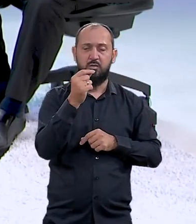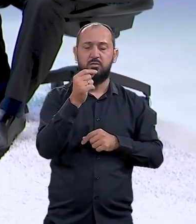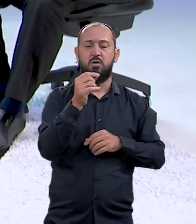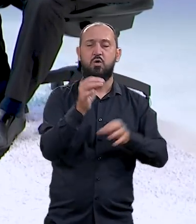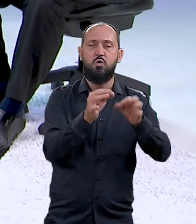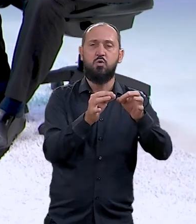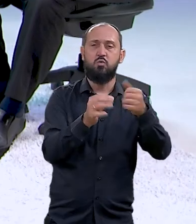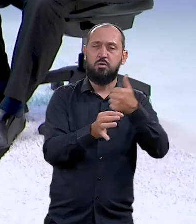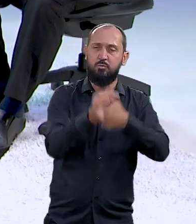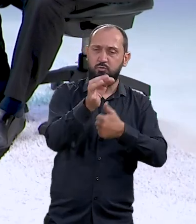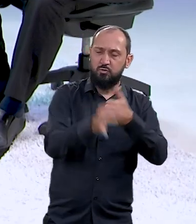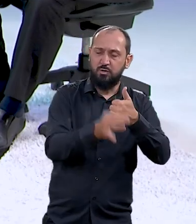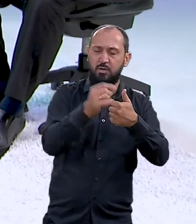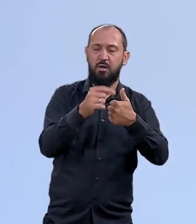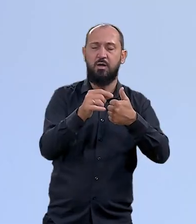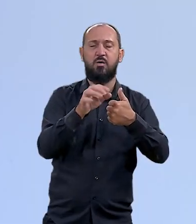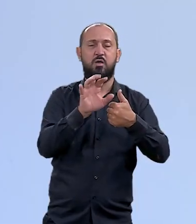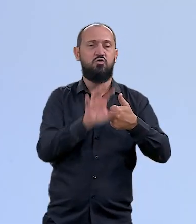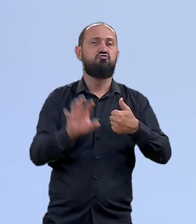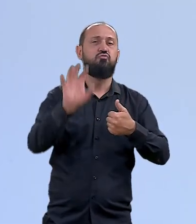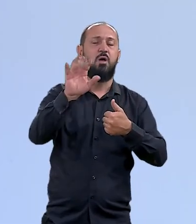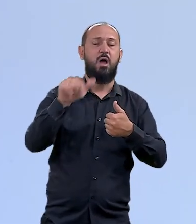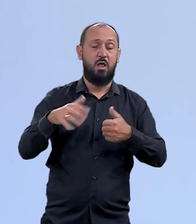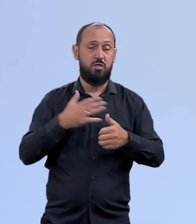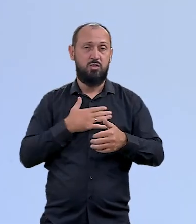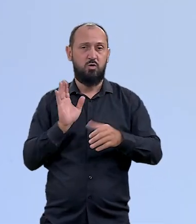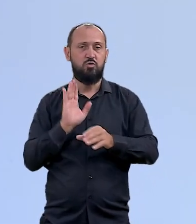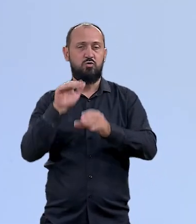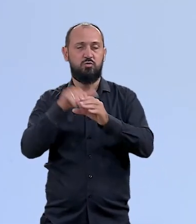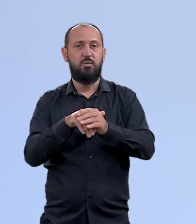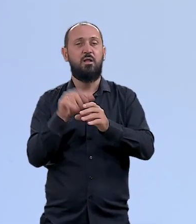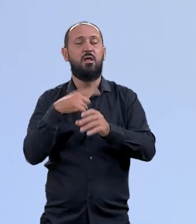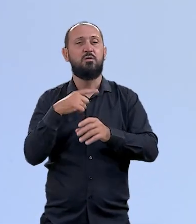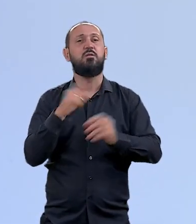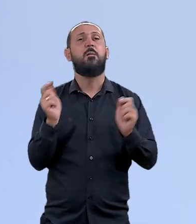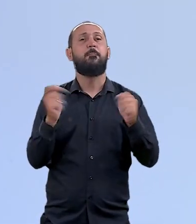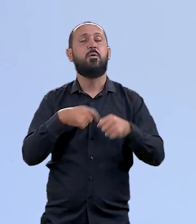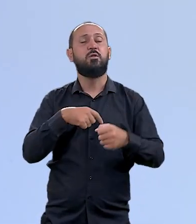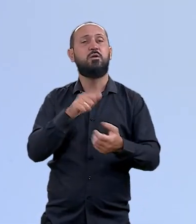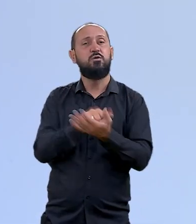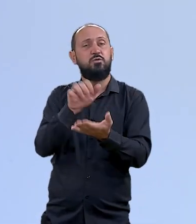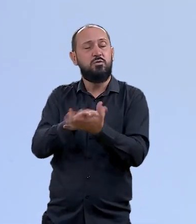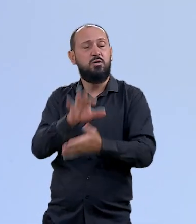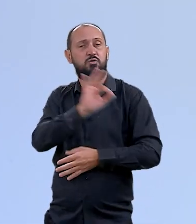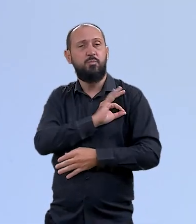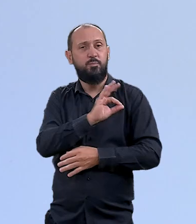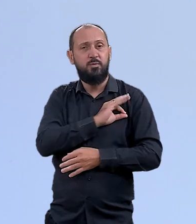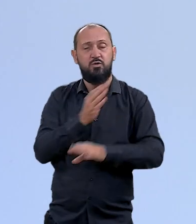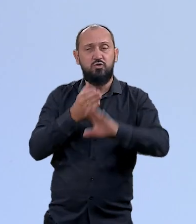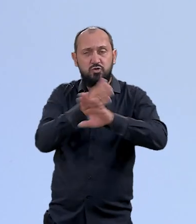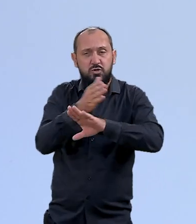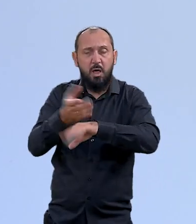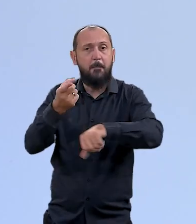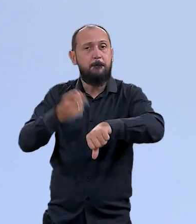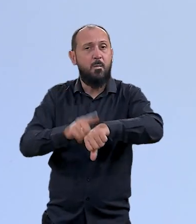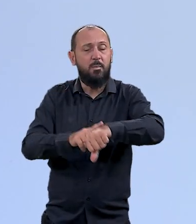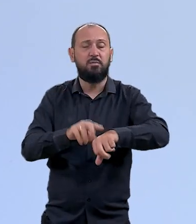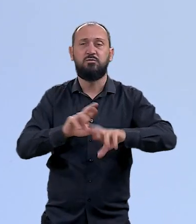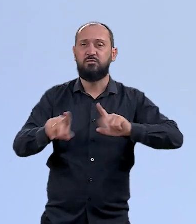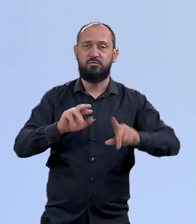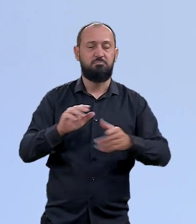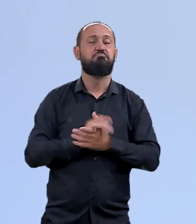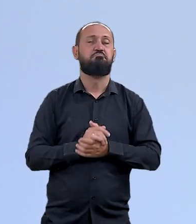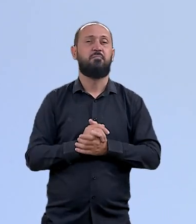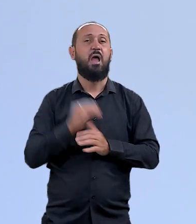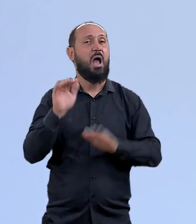Judiciário, mas ele é um órgão todo especial. Porque, diferentemente de um Tribunal de Justiça, de um Tribunal Regional Federal, a Justiça Eleitoral ele